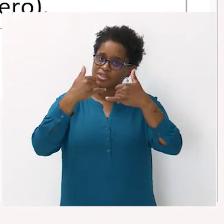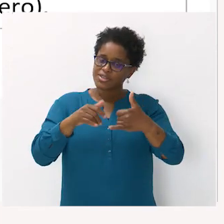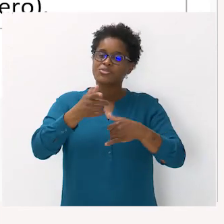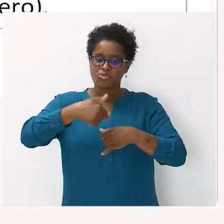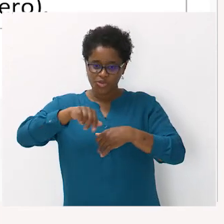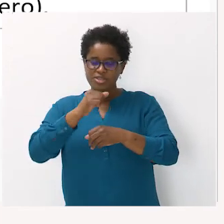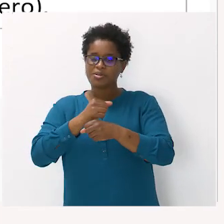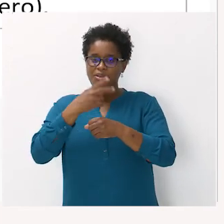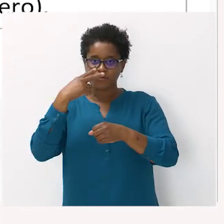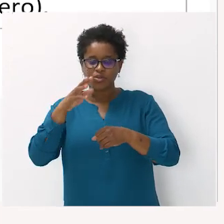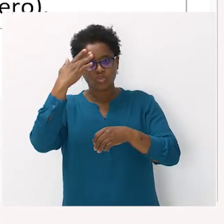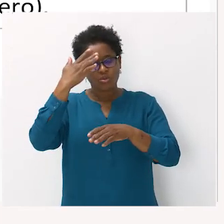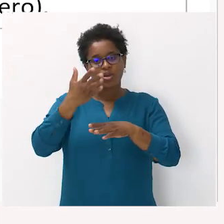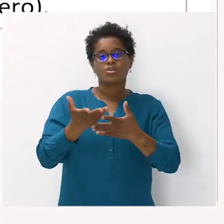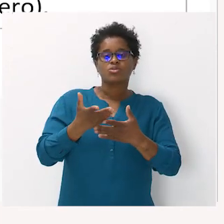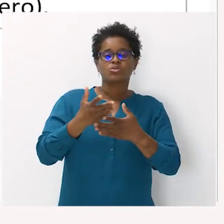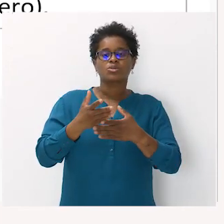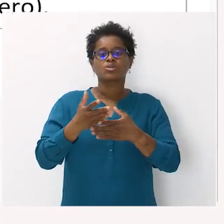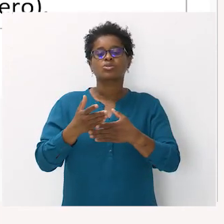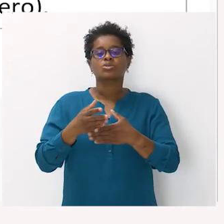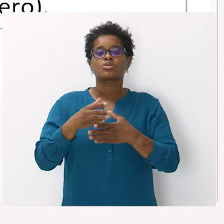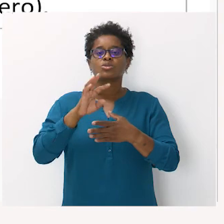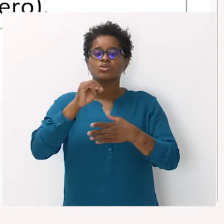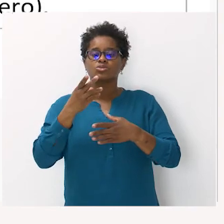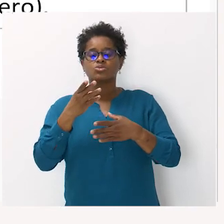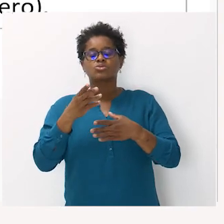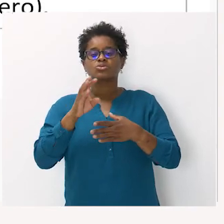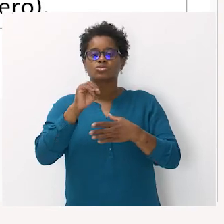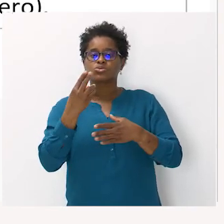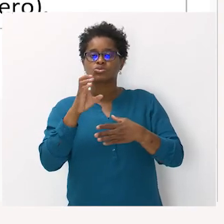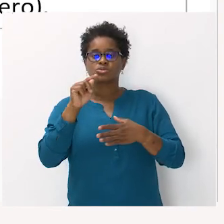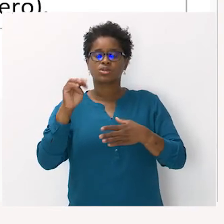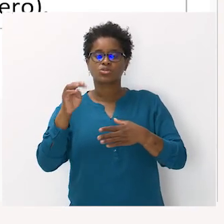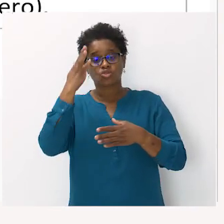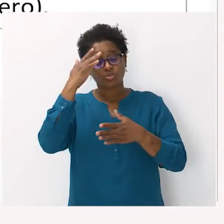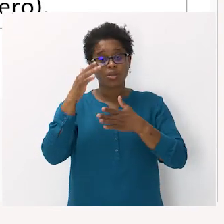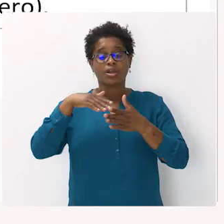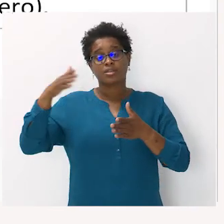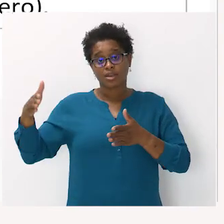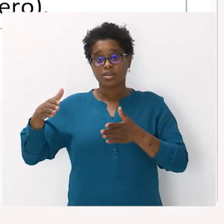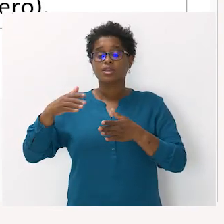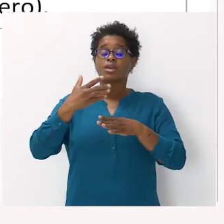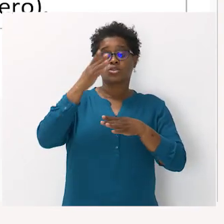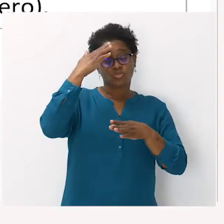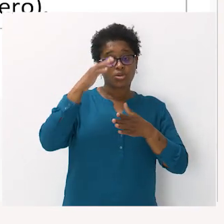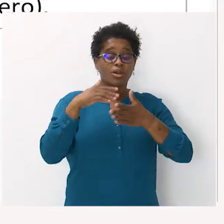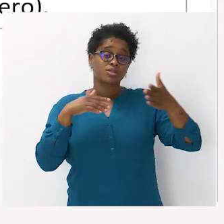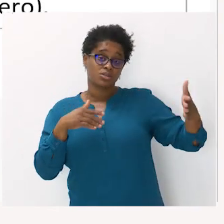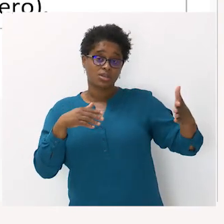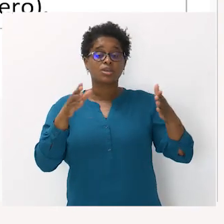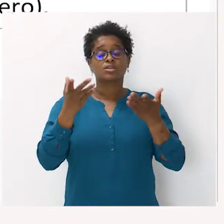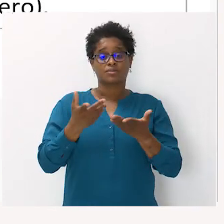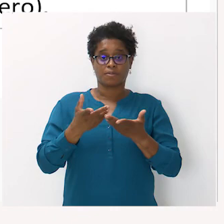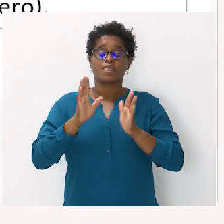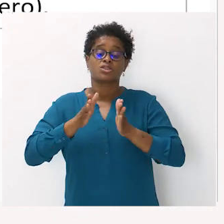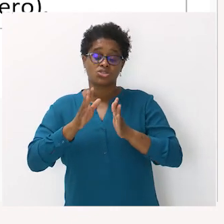nós vimos que o sucessor é o número que está à direita e o antecessor é o número que está à esquerda.